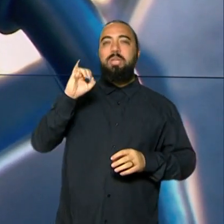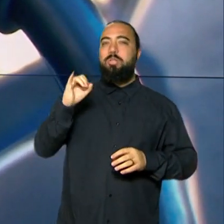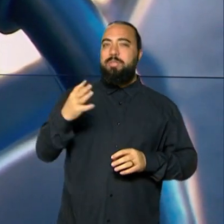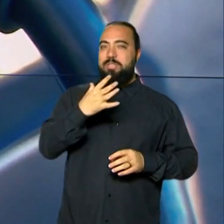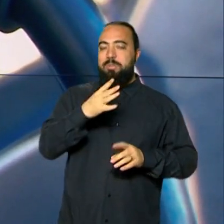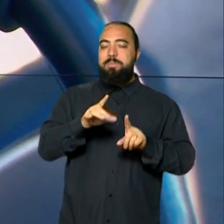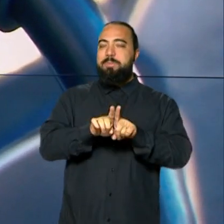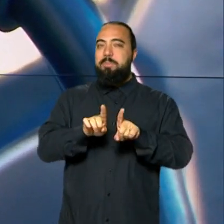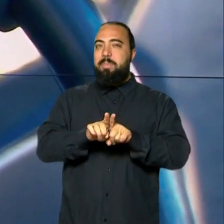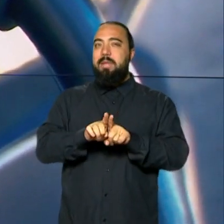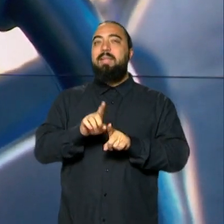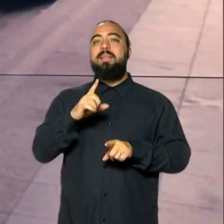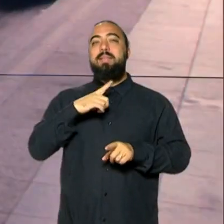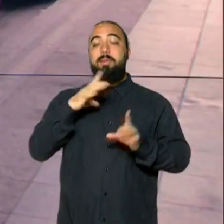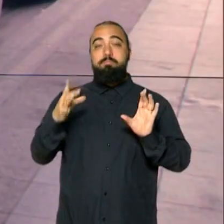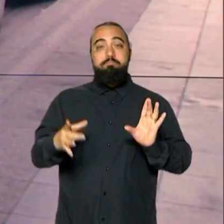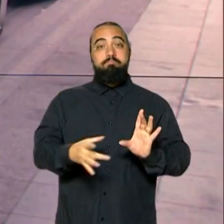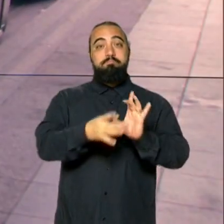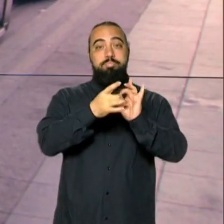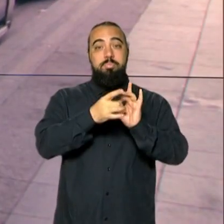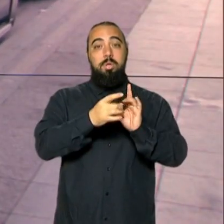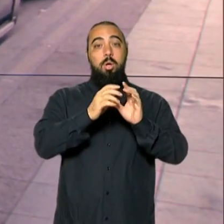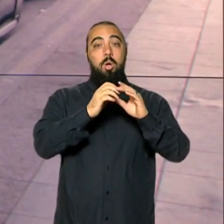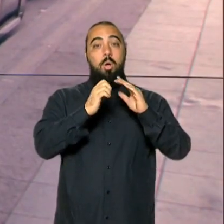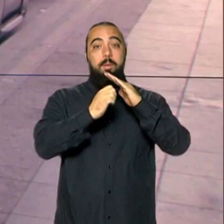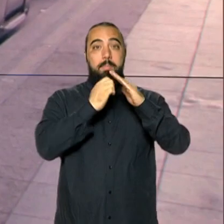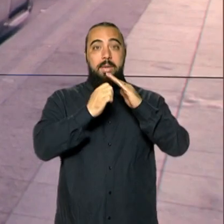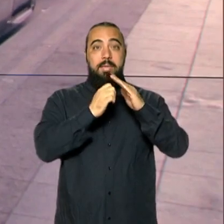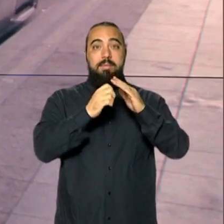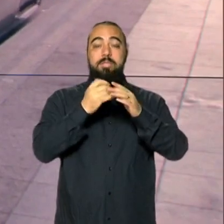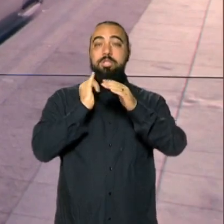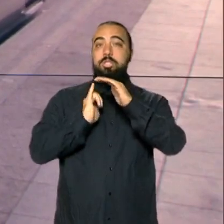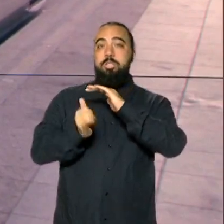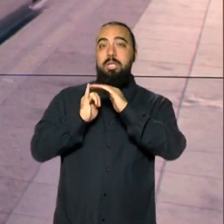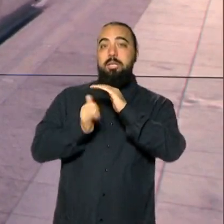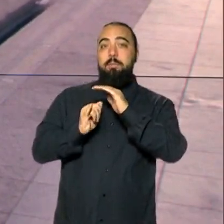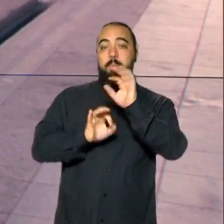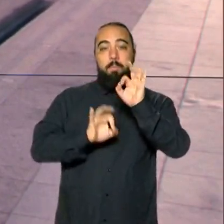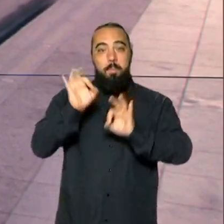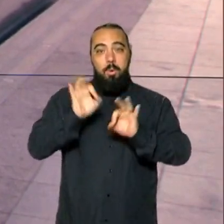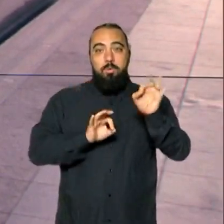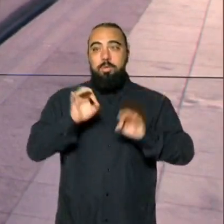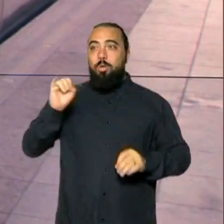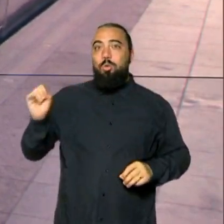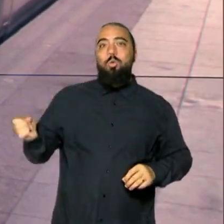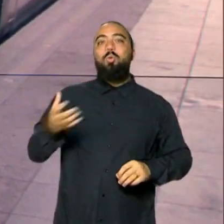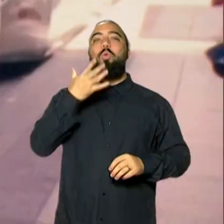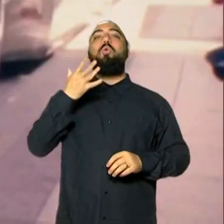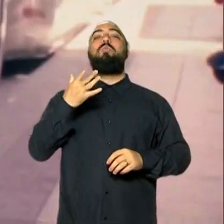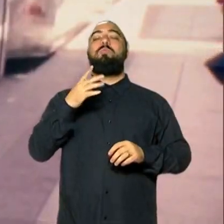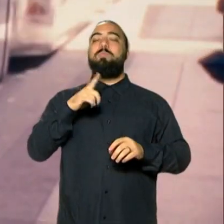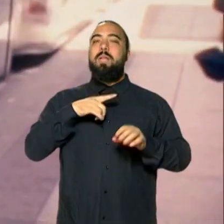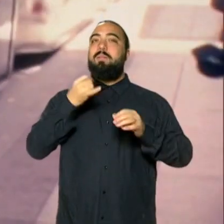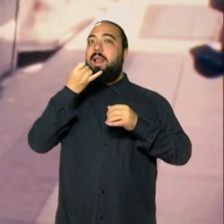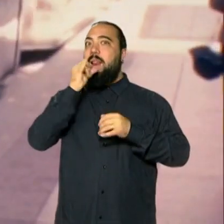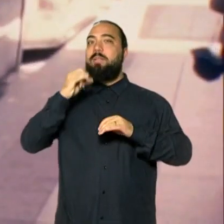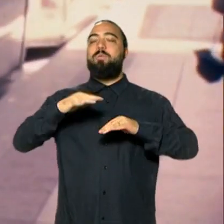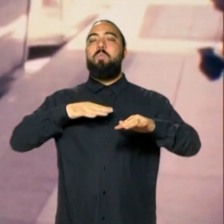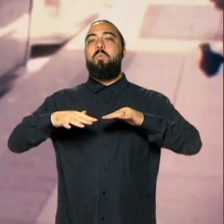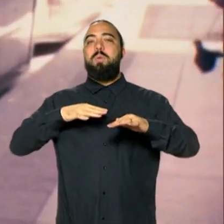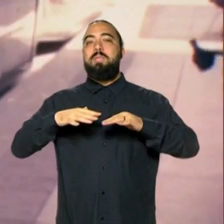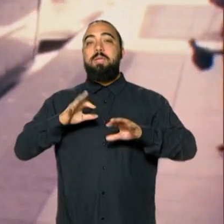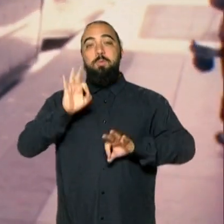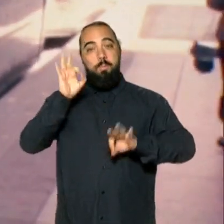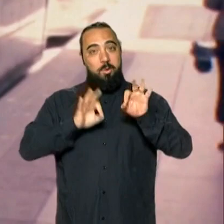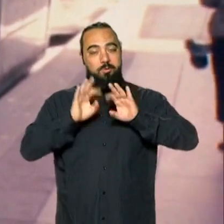Inovações, une empresas e startups em projetos inovadores em eletromobilidade. Os projetos têm como